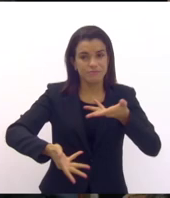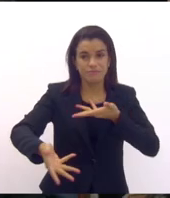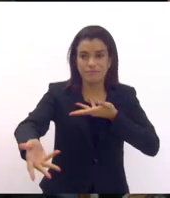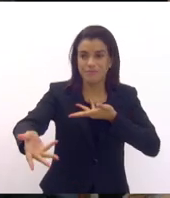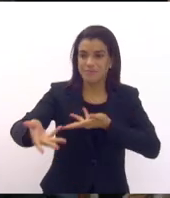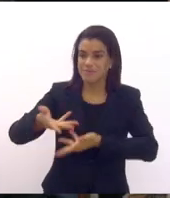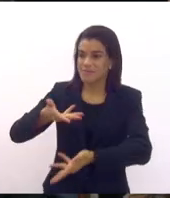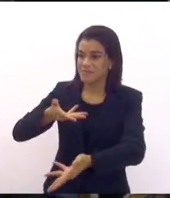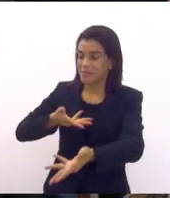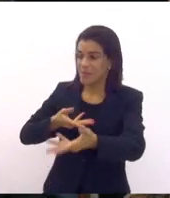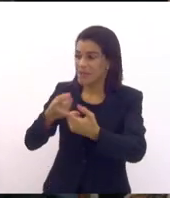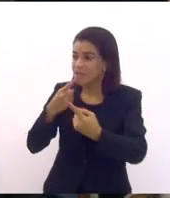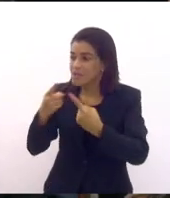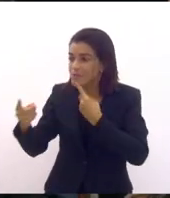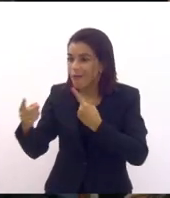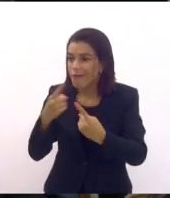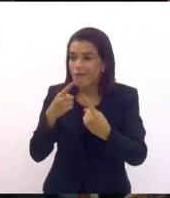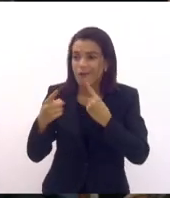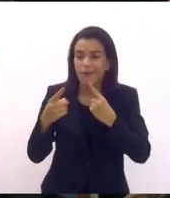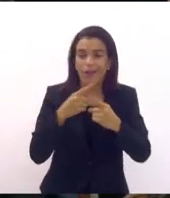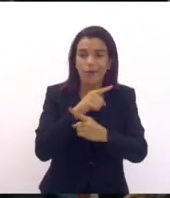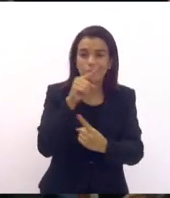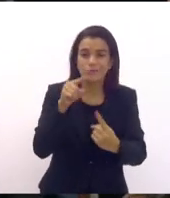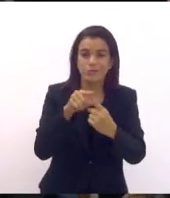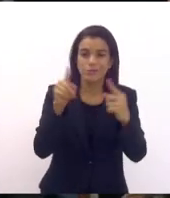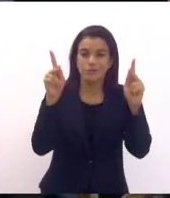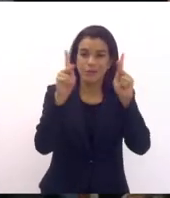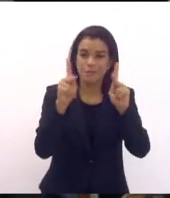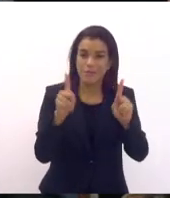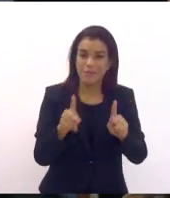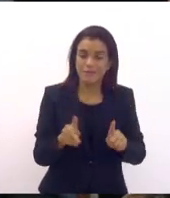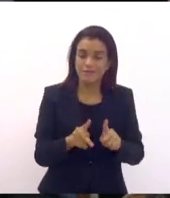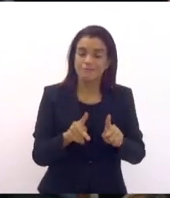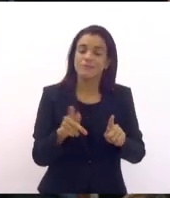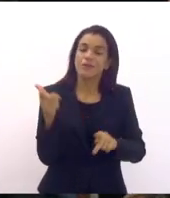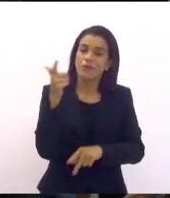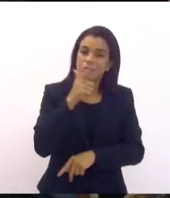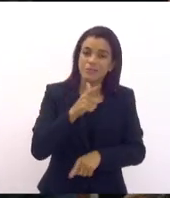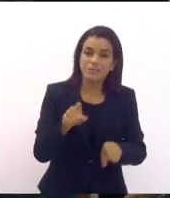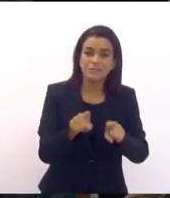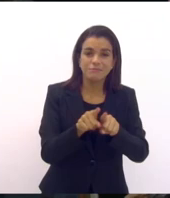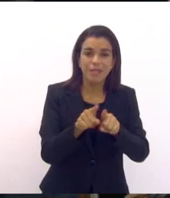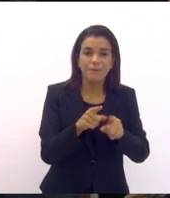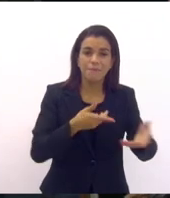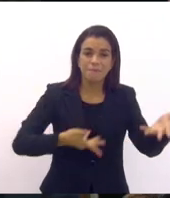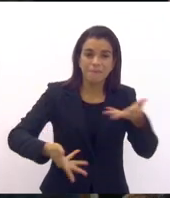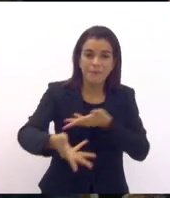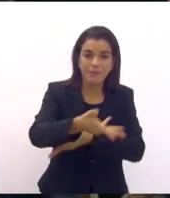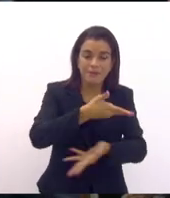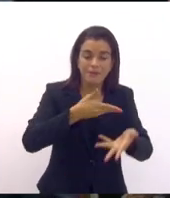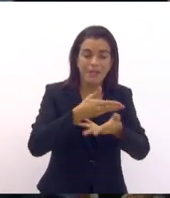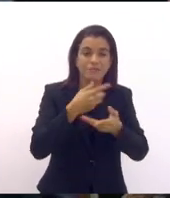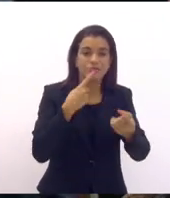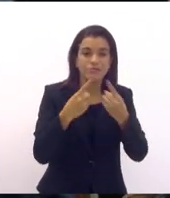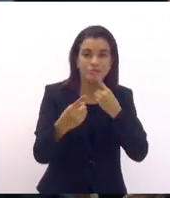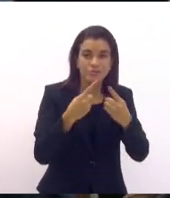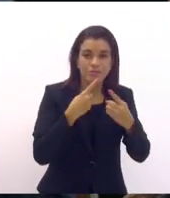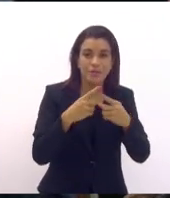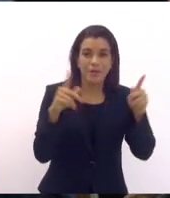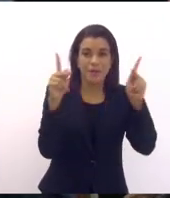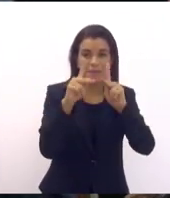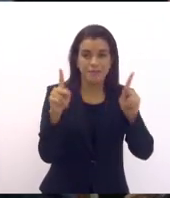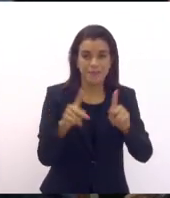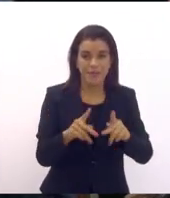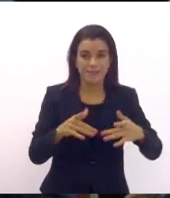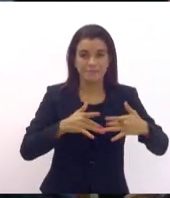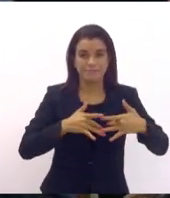olhar dialogar para a paz que nós possamos também partilhar dialogar para que a justiça a paz A fraternidade